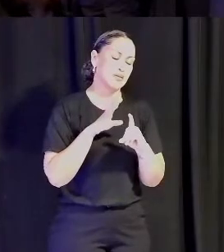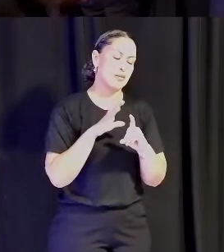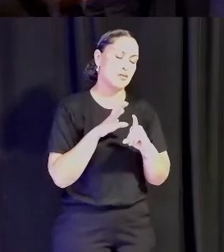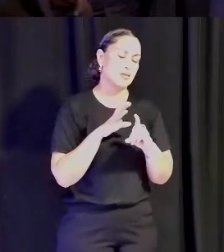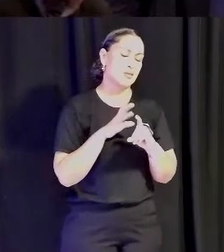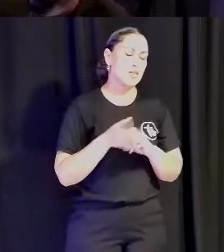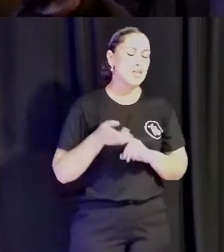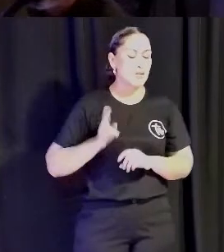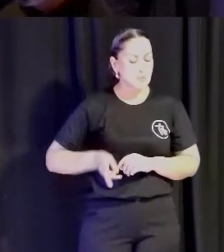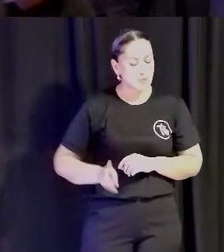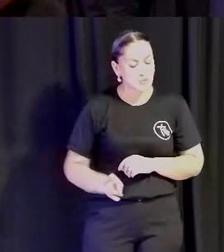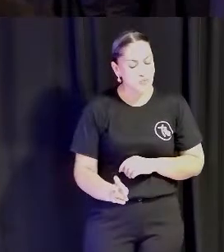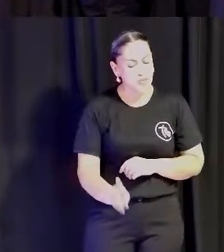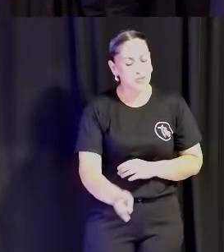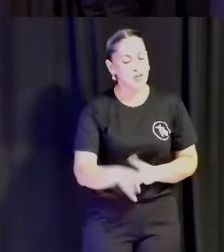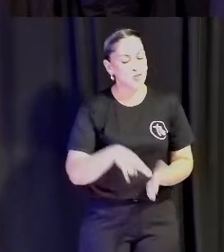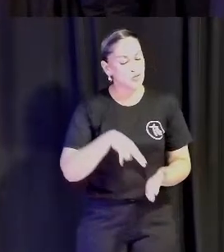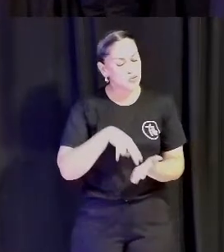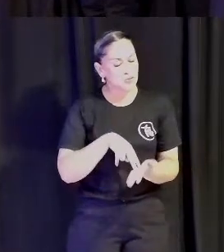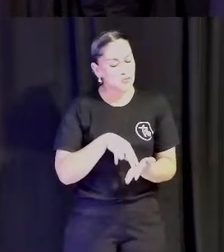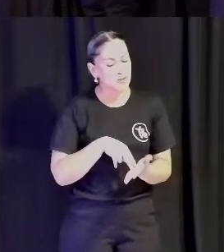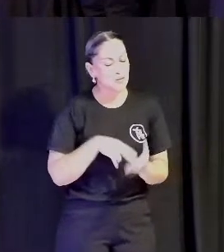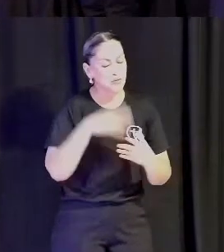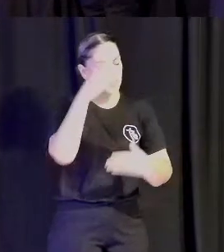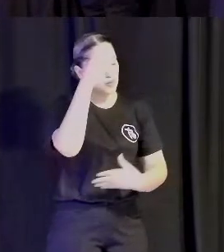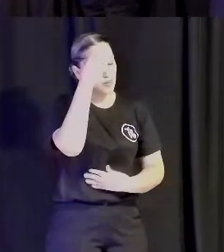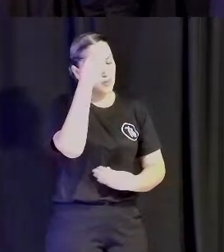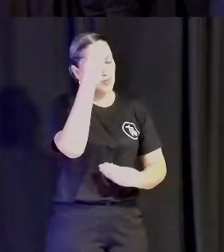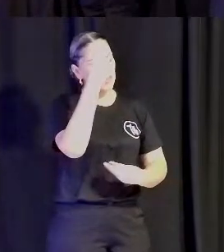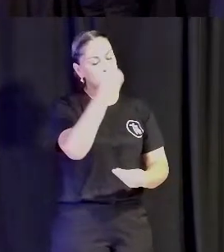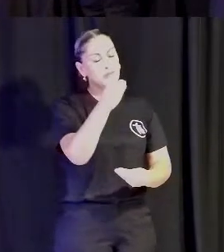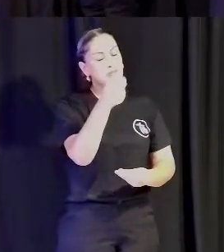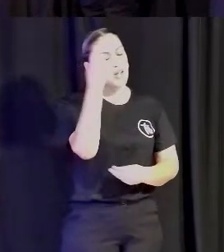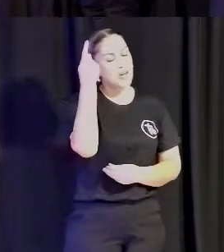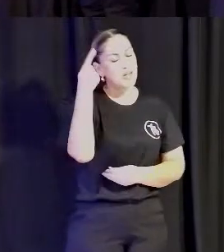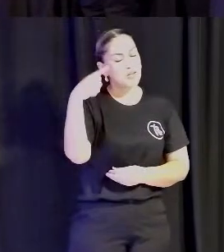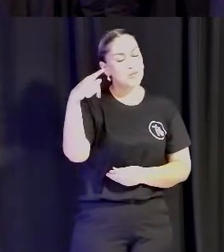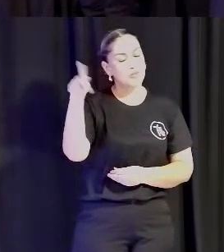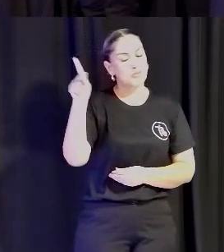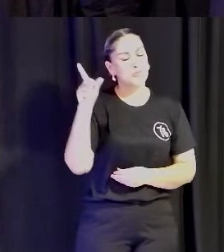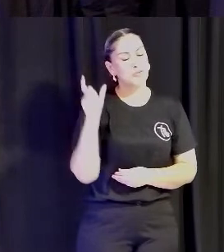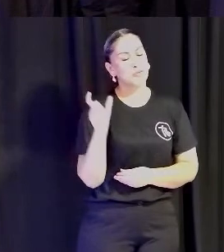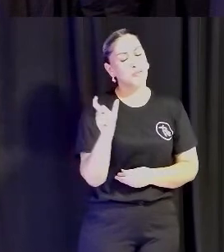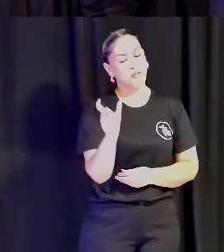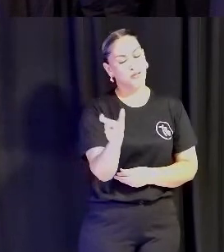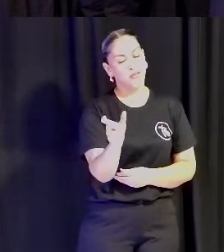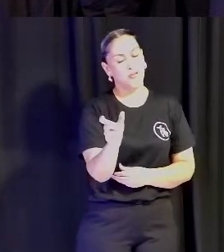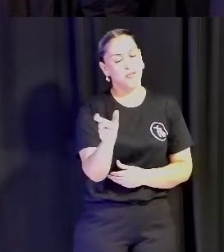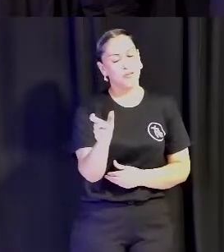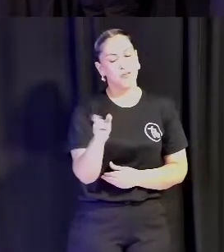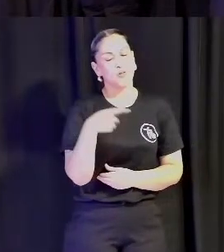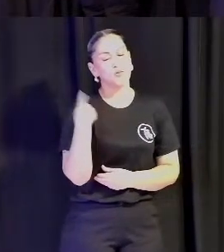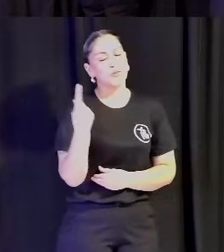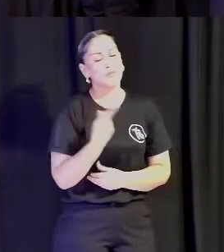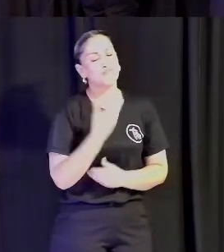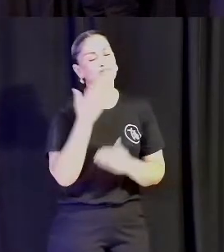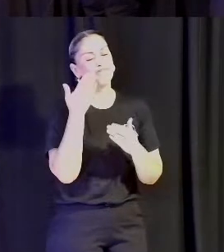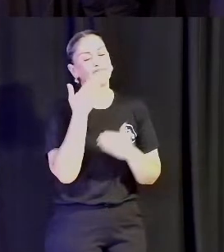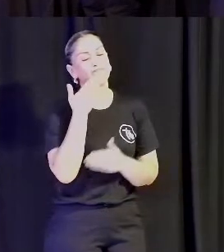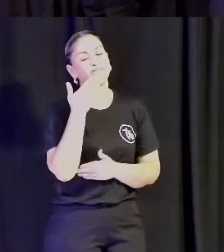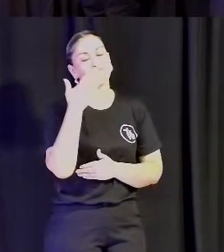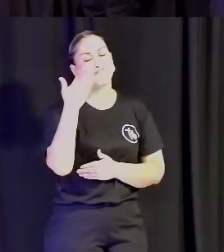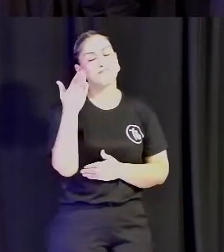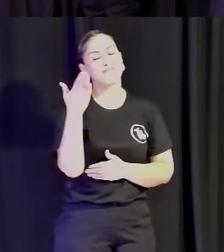e constantes em nossa fé, na Tua palavra. Nós te pedimos,